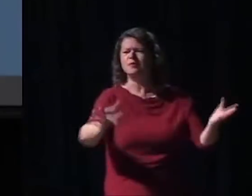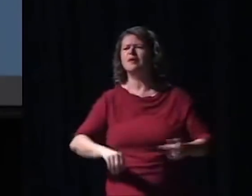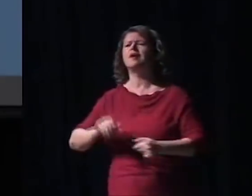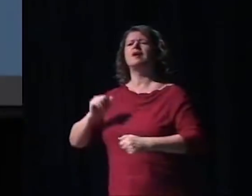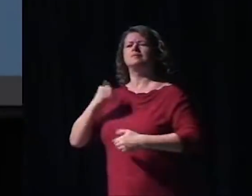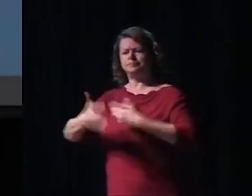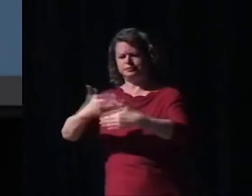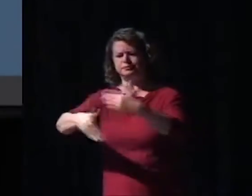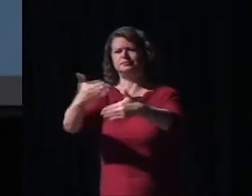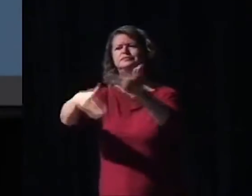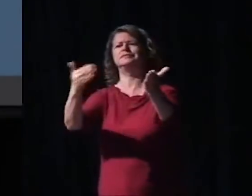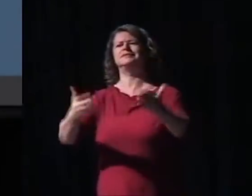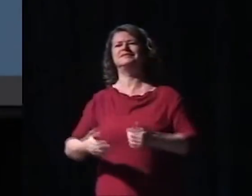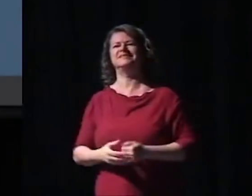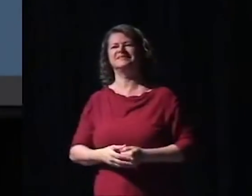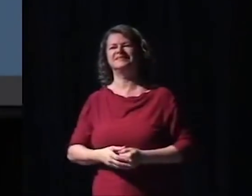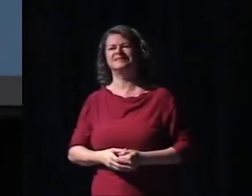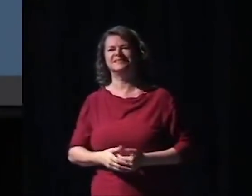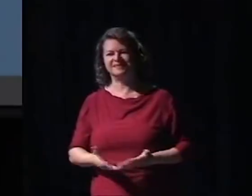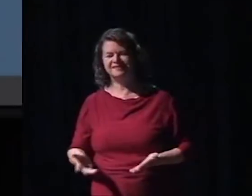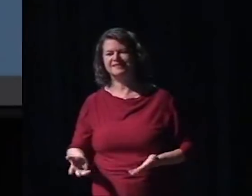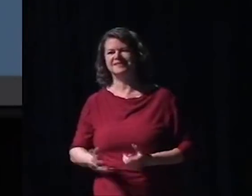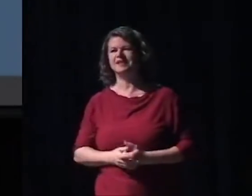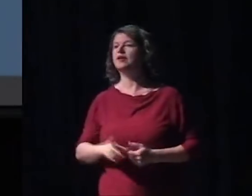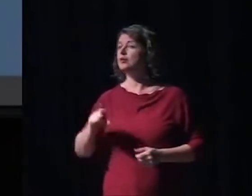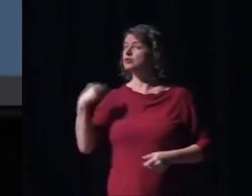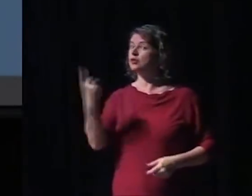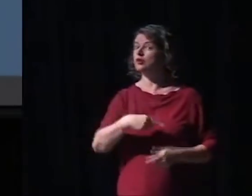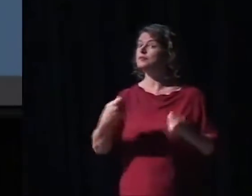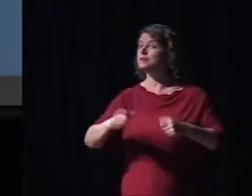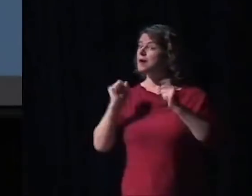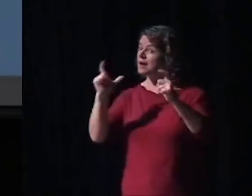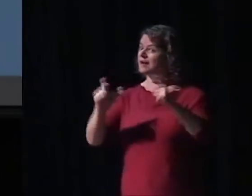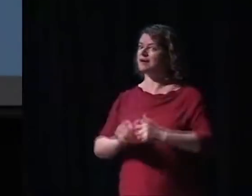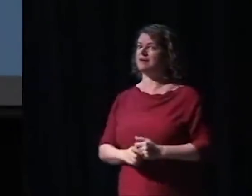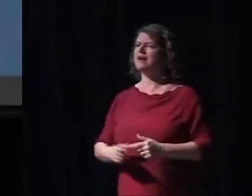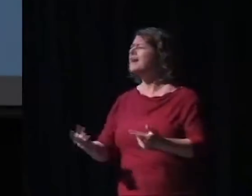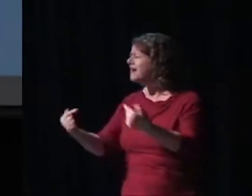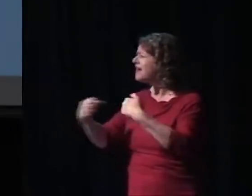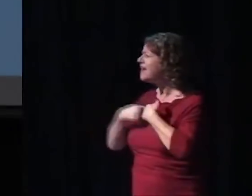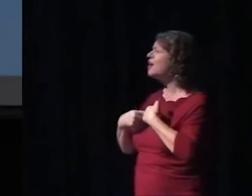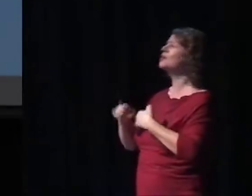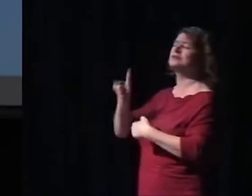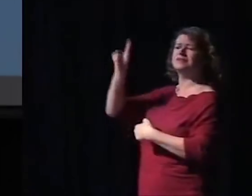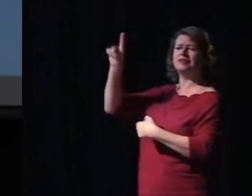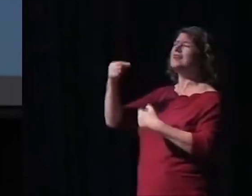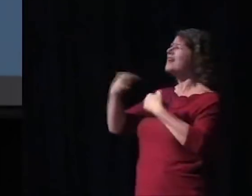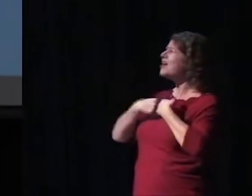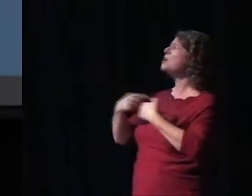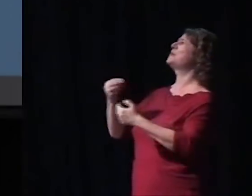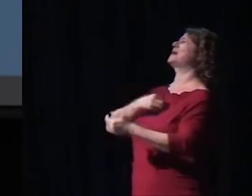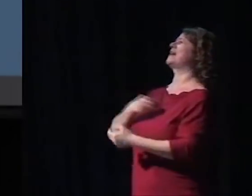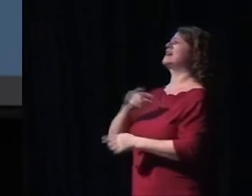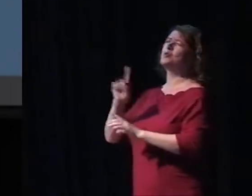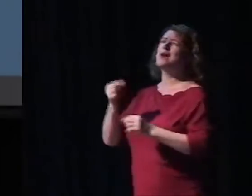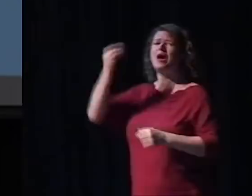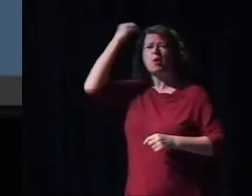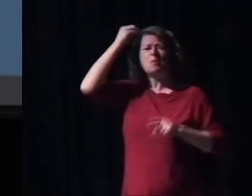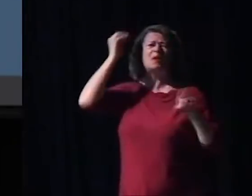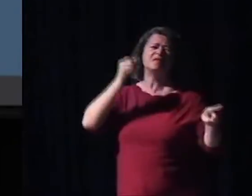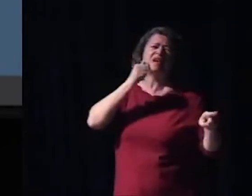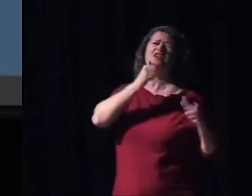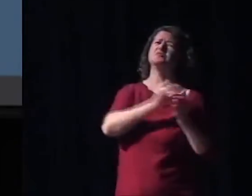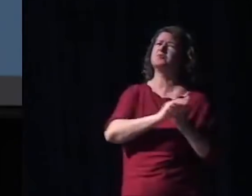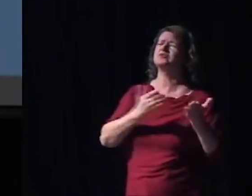diz, eu que pequei, a culpa não foi da minha mulher, a culpa não foi da minha fraqueza, a culpa não foi da minha família, nem do meu pai que me criou, nem